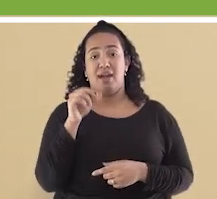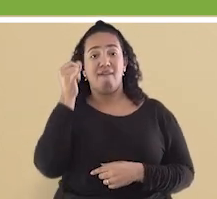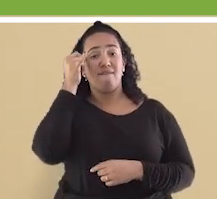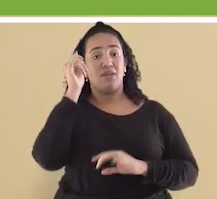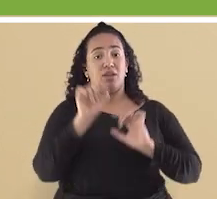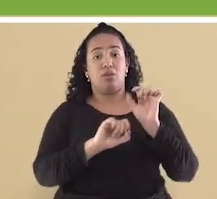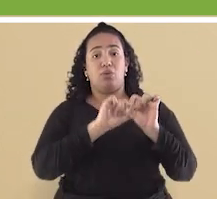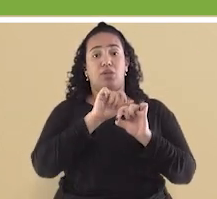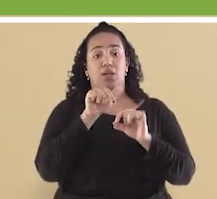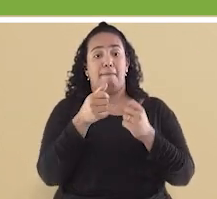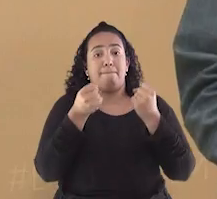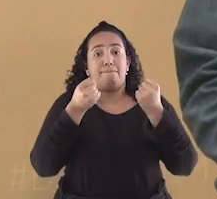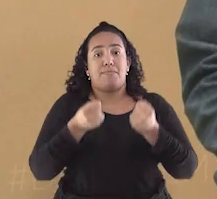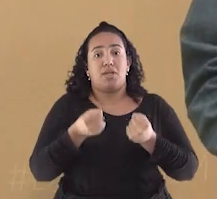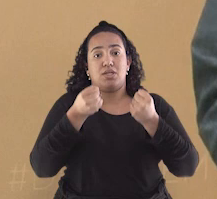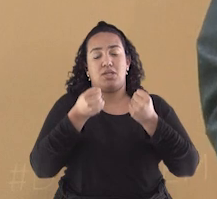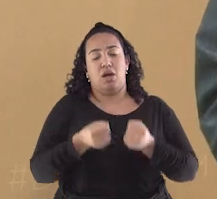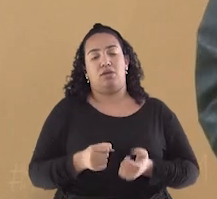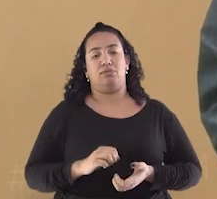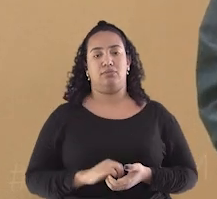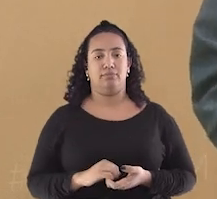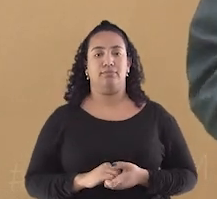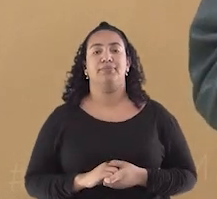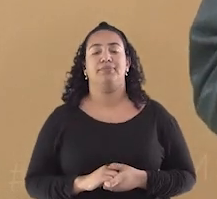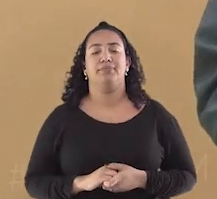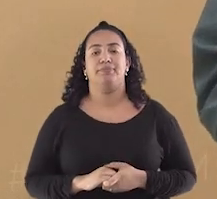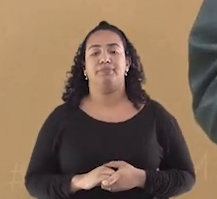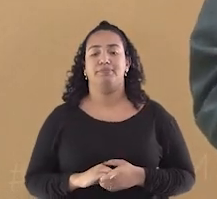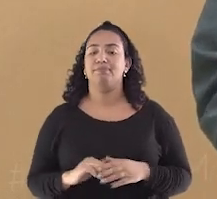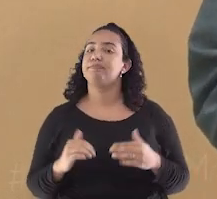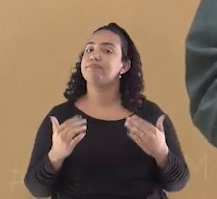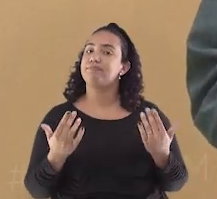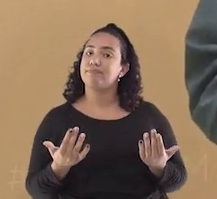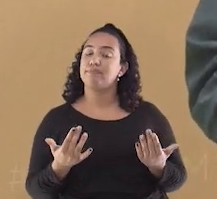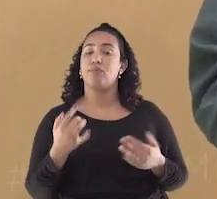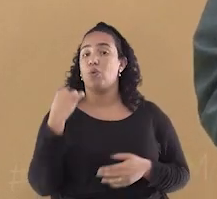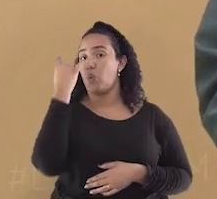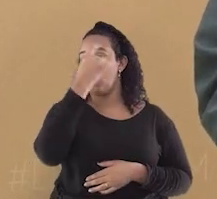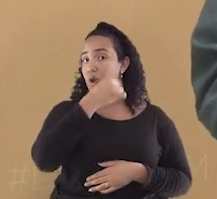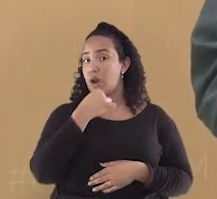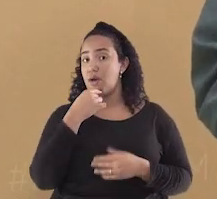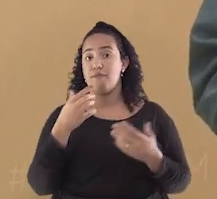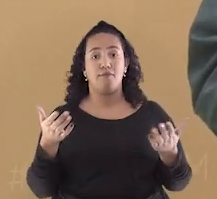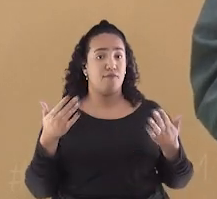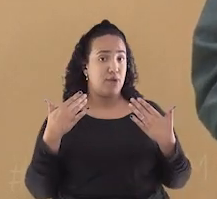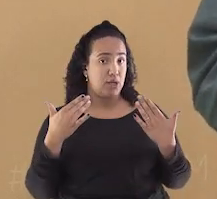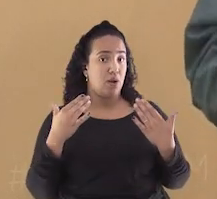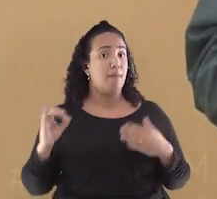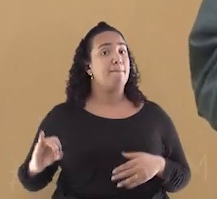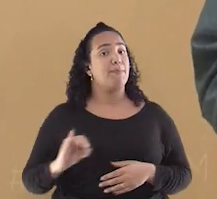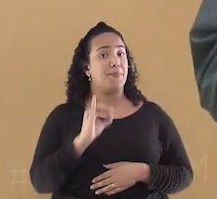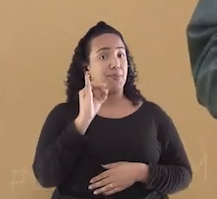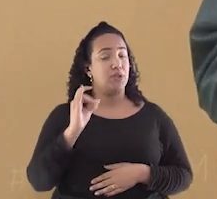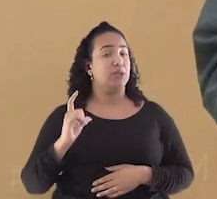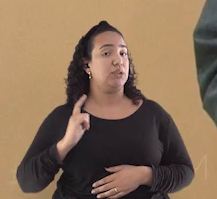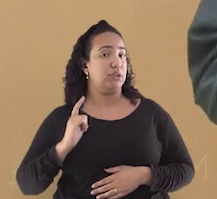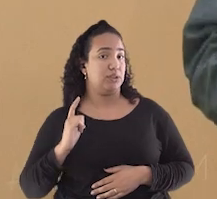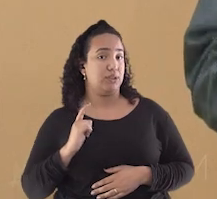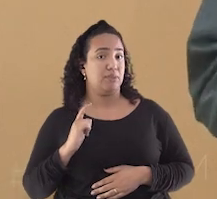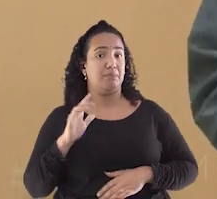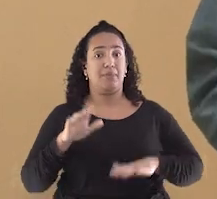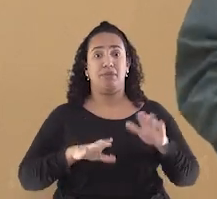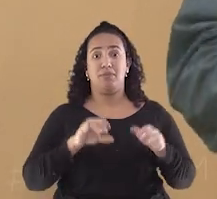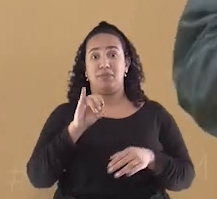sistema de distribuição de energia. Ou seja, o horário de verão tem sua importância, ainda que acordar 1 hora mais cedo